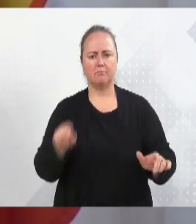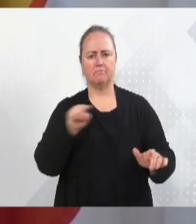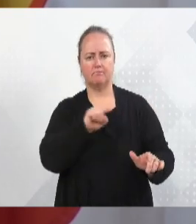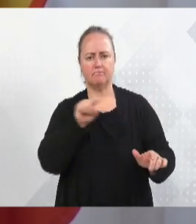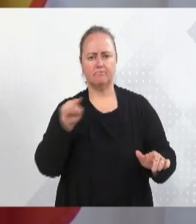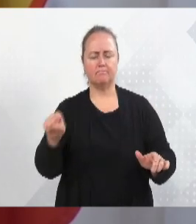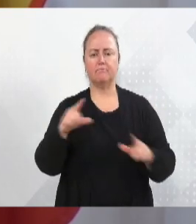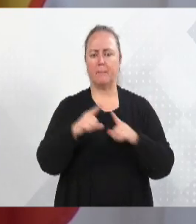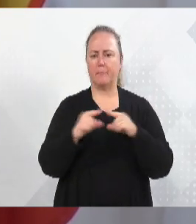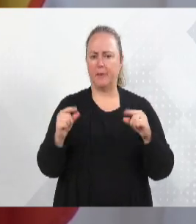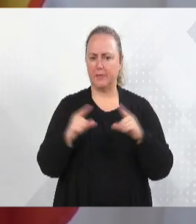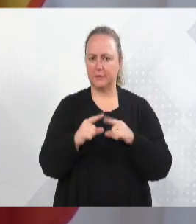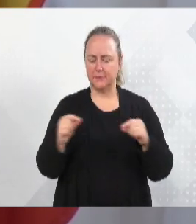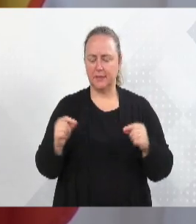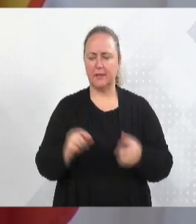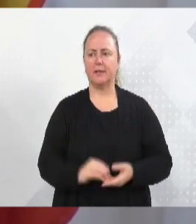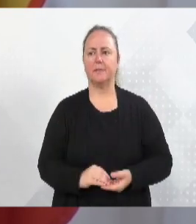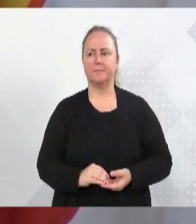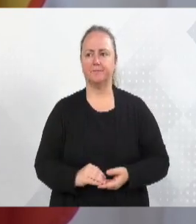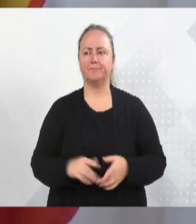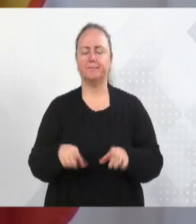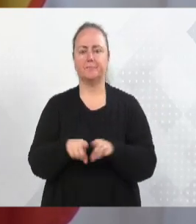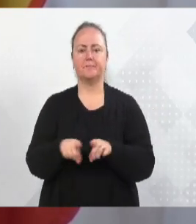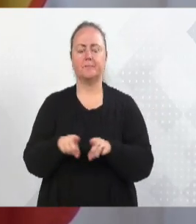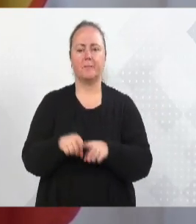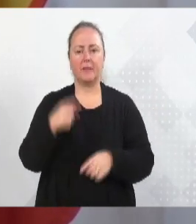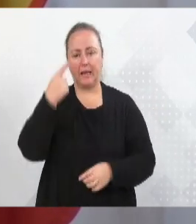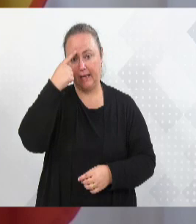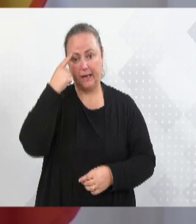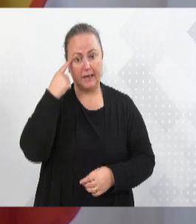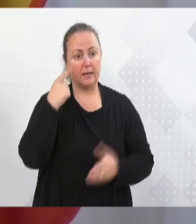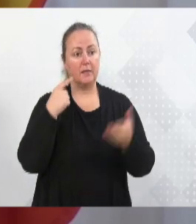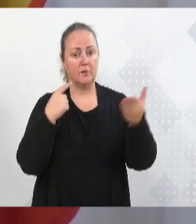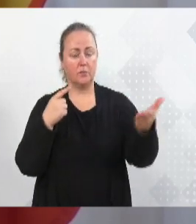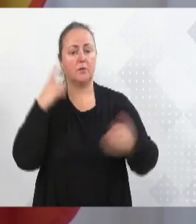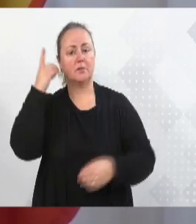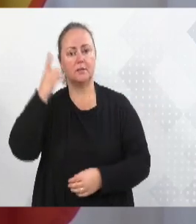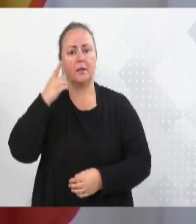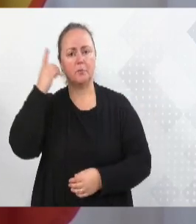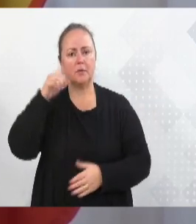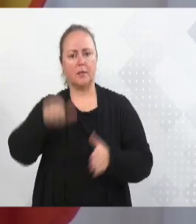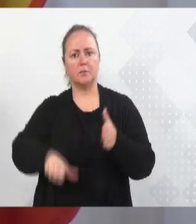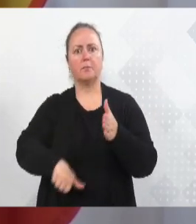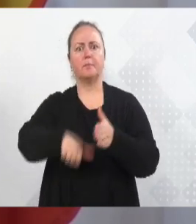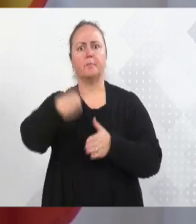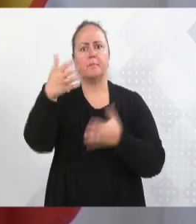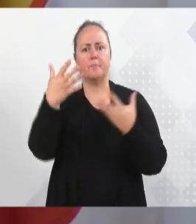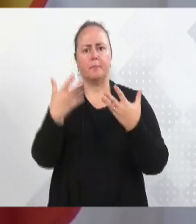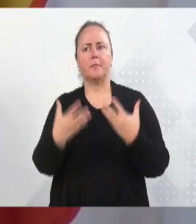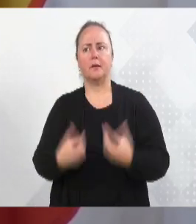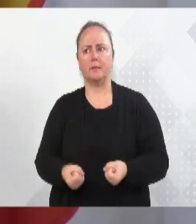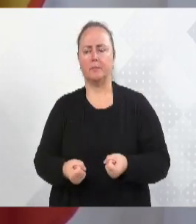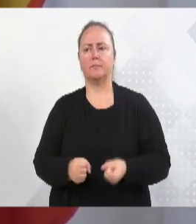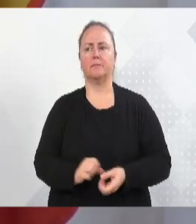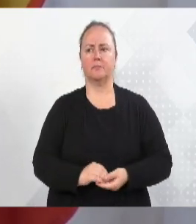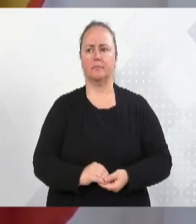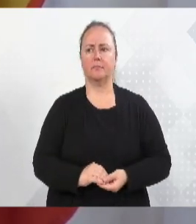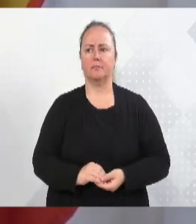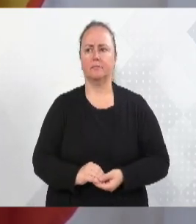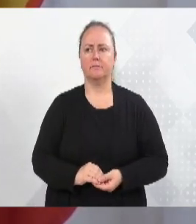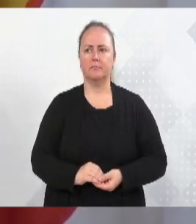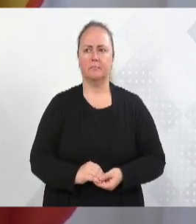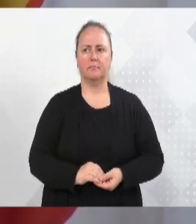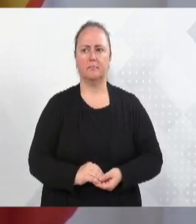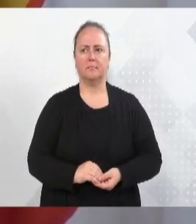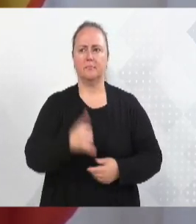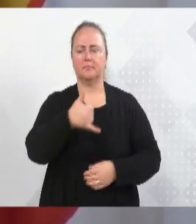vereador Ito, cito o seu nome por conta do seu deputado federal, foi o que primeiro nos acolheu. Infelizmente, nós não tínhamos